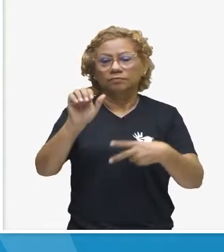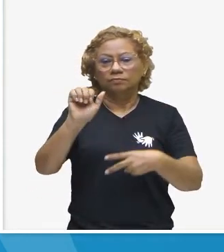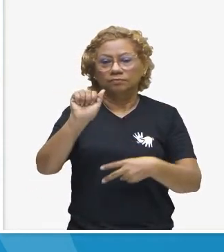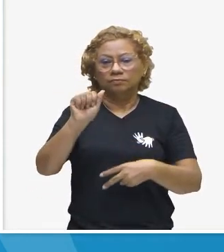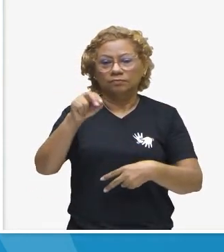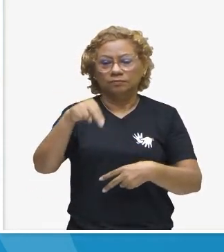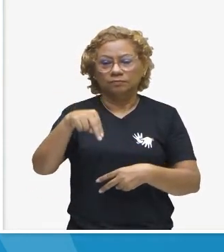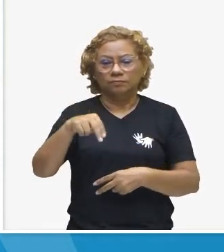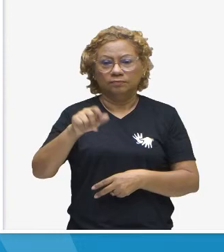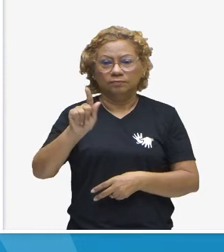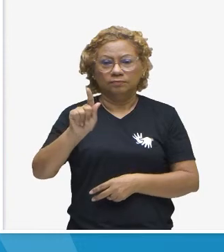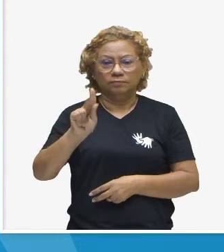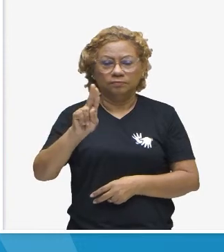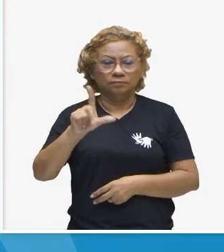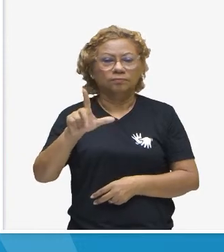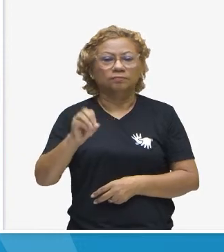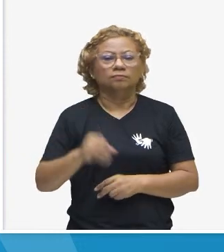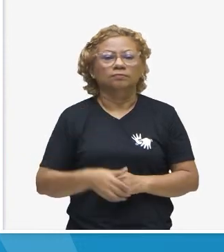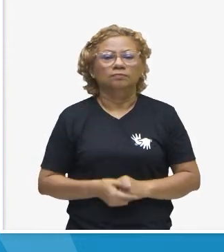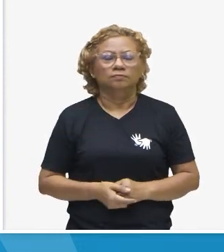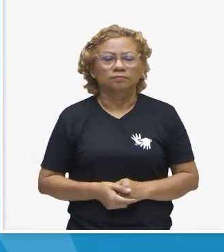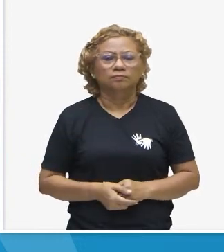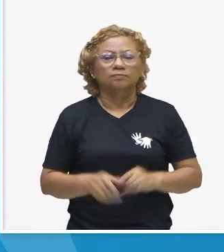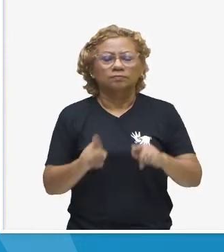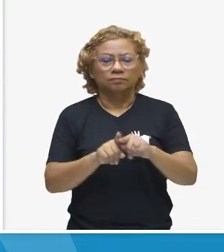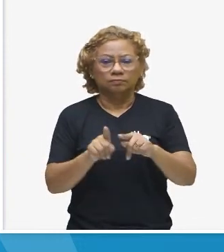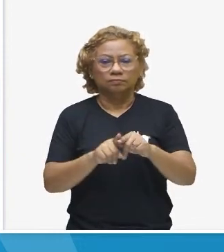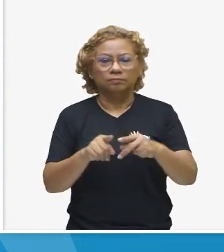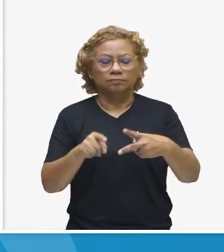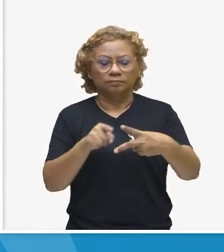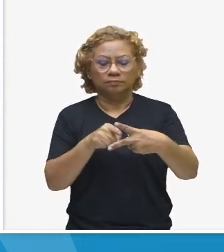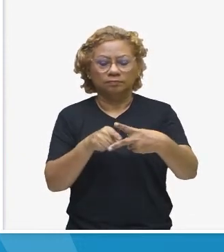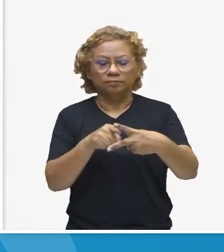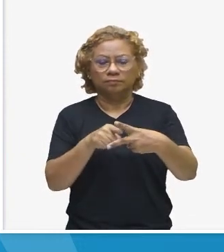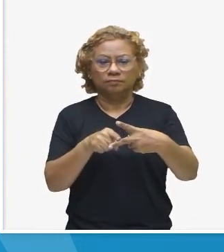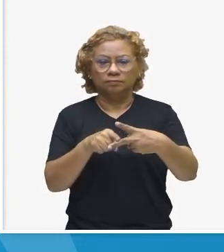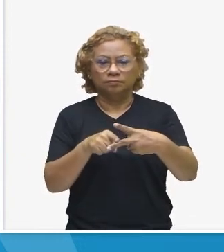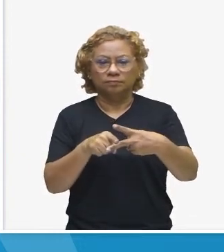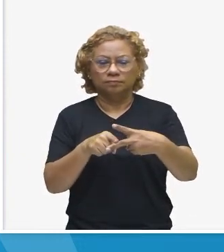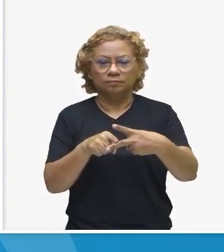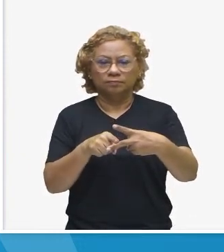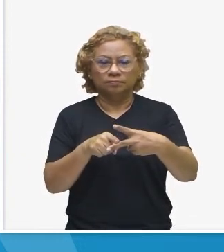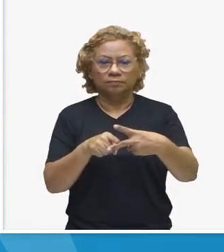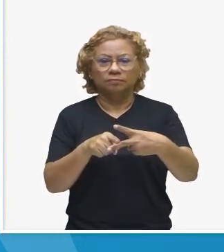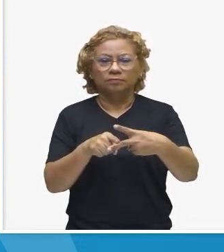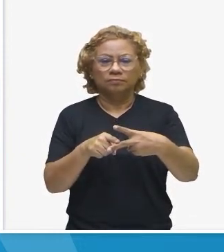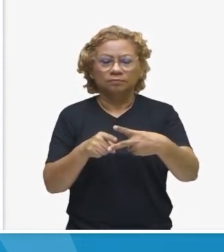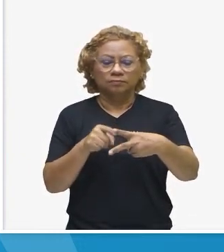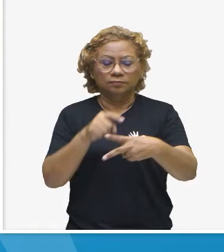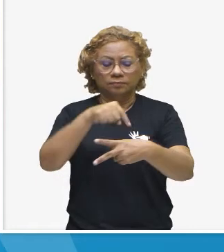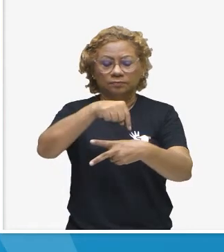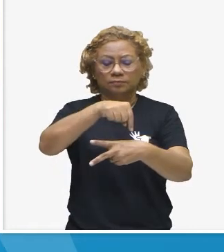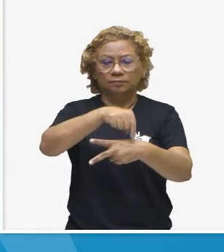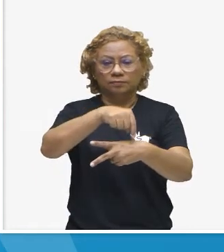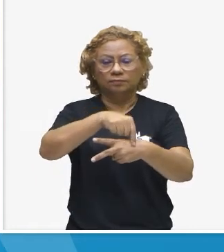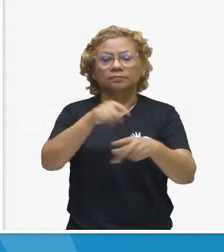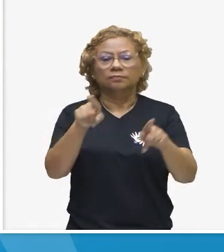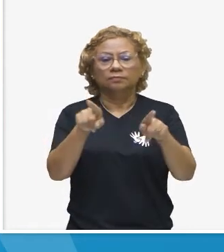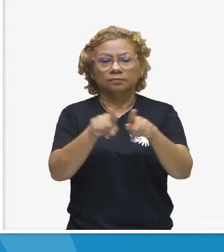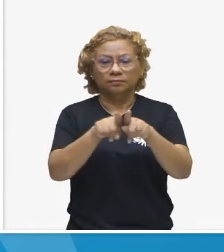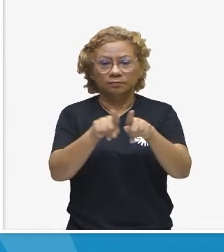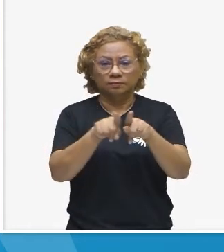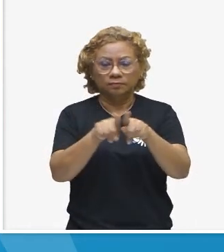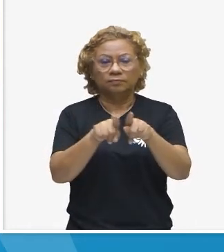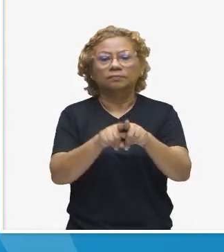Na parte que corta e forma um ângulo aqui na parte que você coloca os seus dedos, né? Essa parte do meio aqui, onde